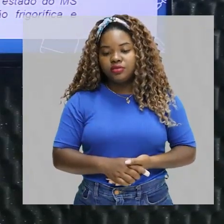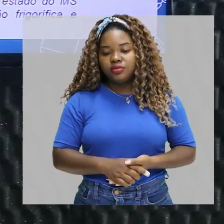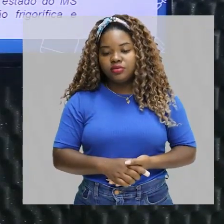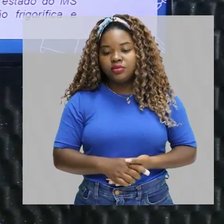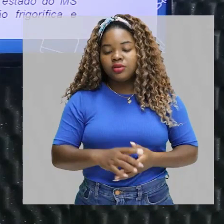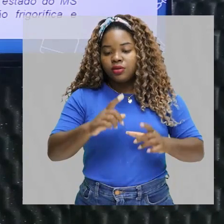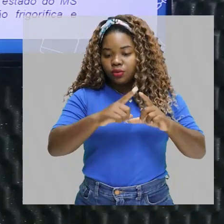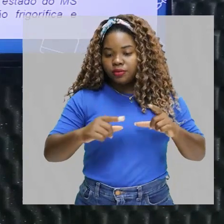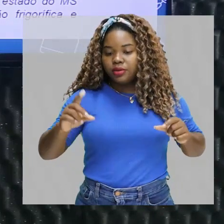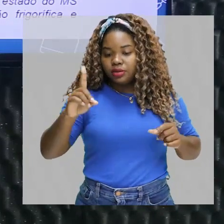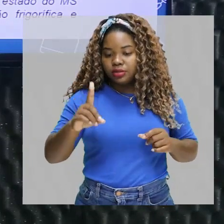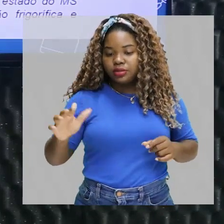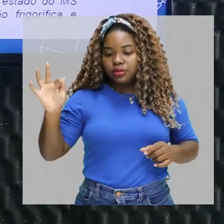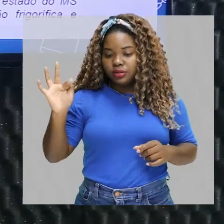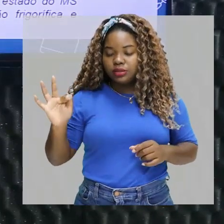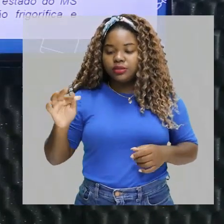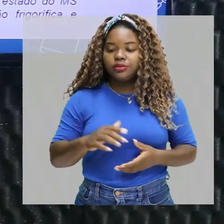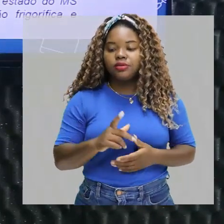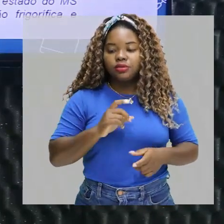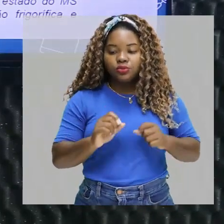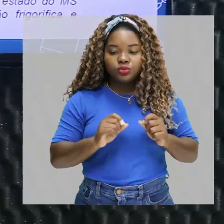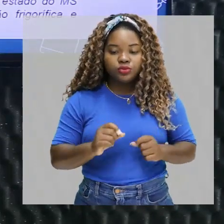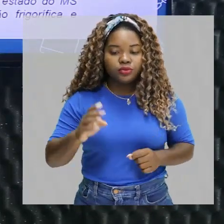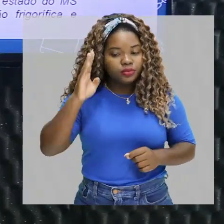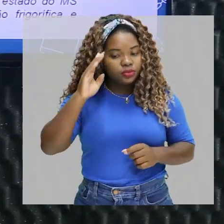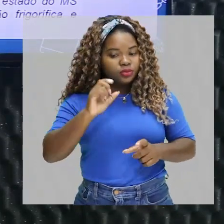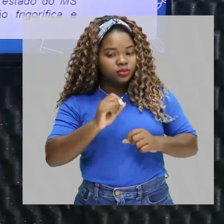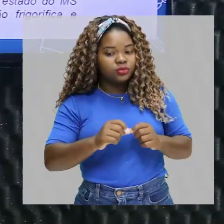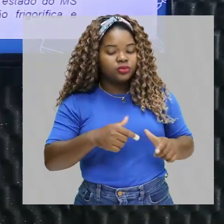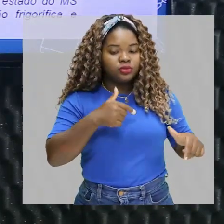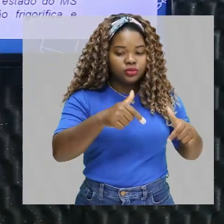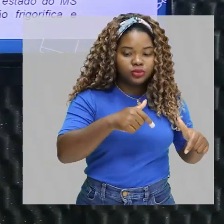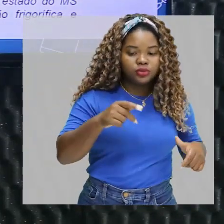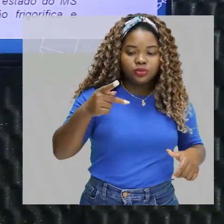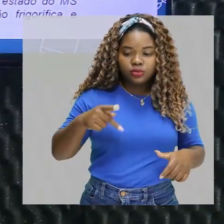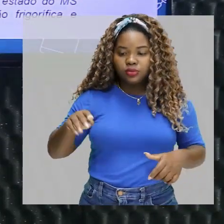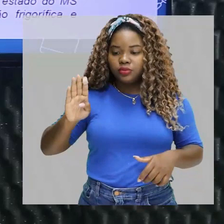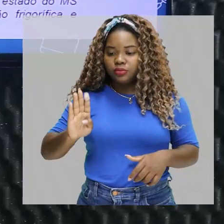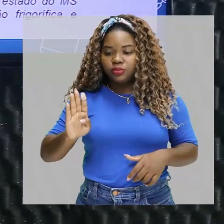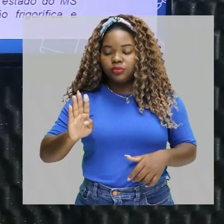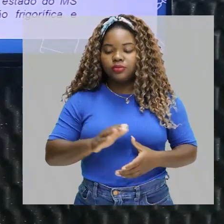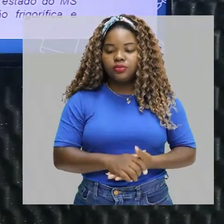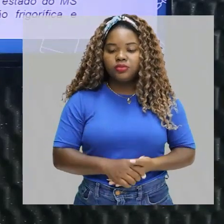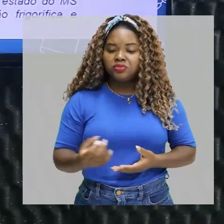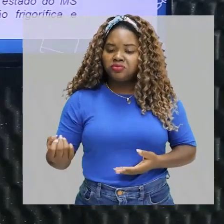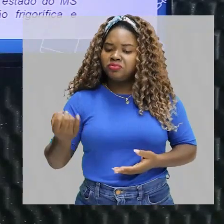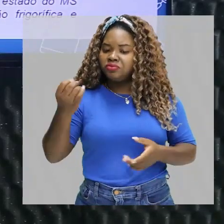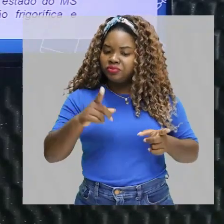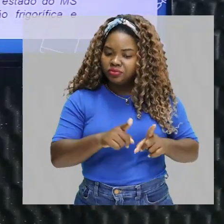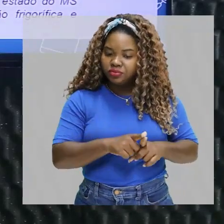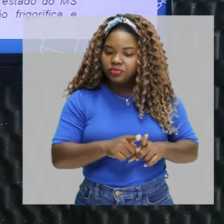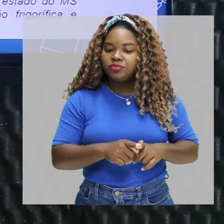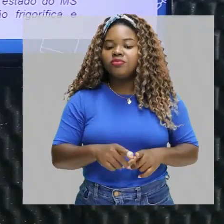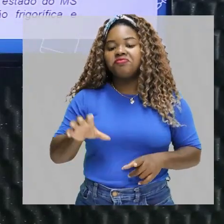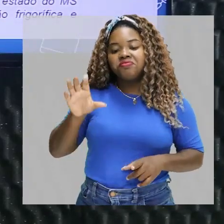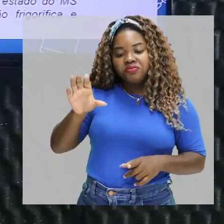para nossa capital Brasília Tá certo que se movimenta principalmente a partir do serviço público Tá certo muito importante também para